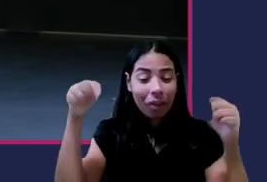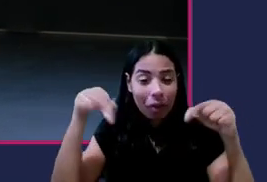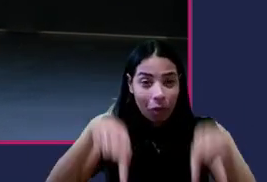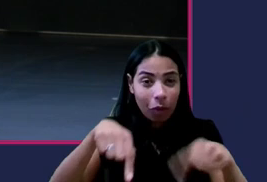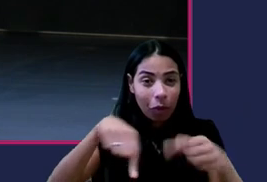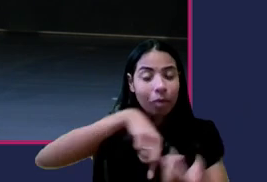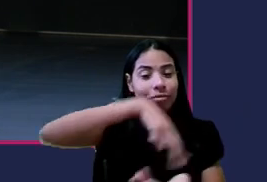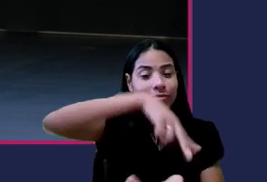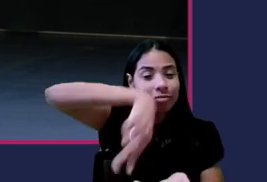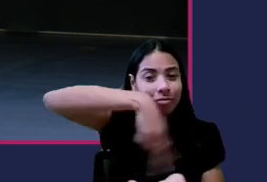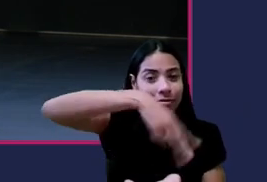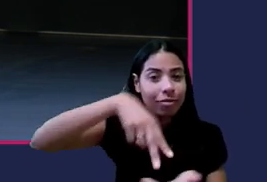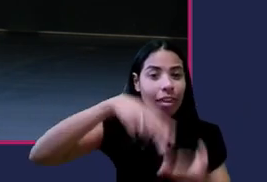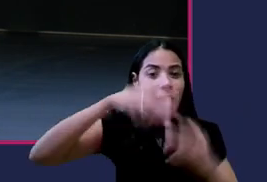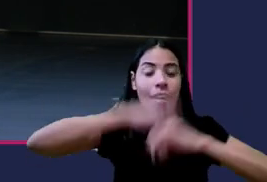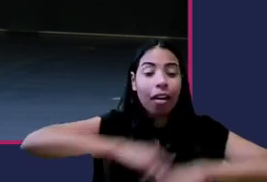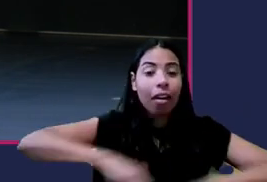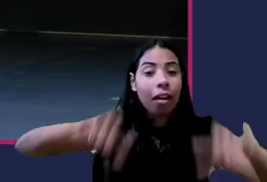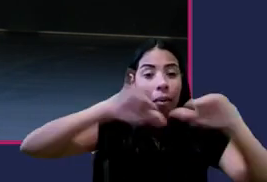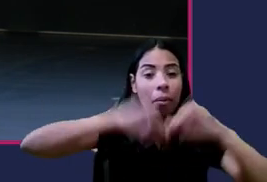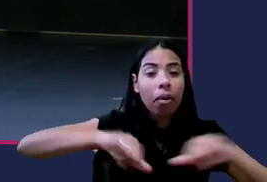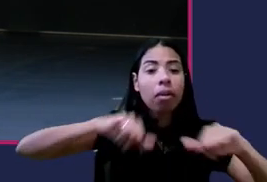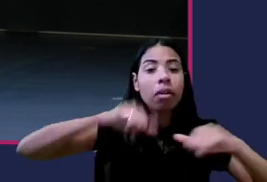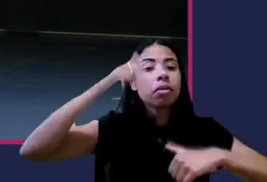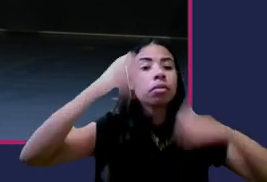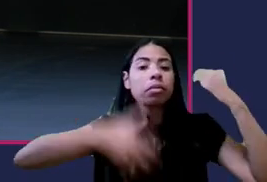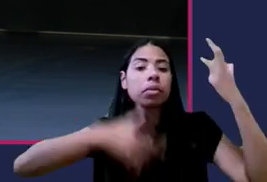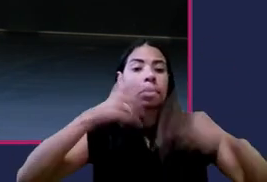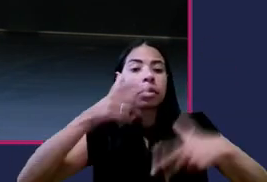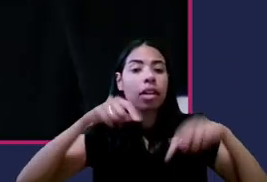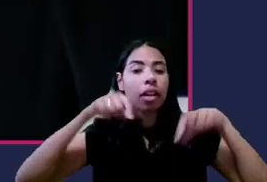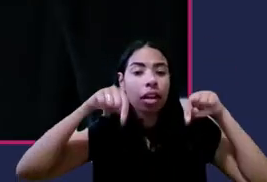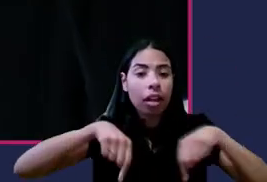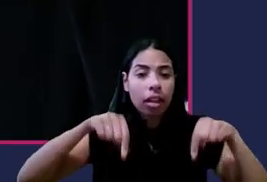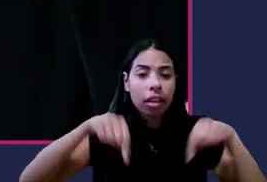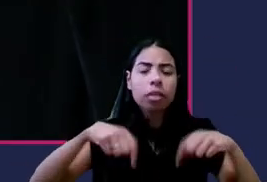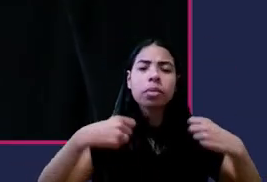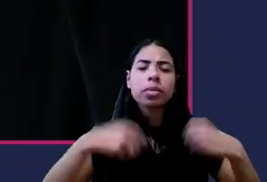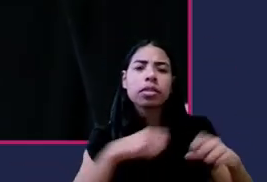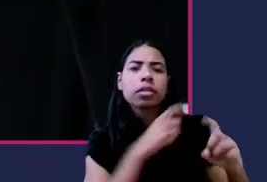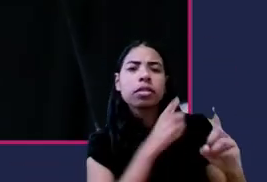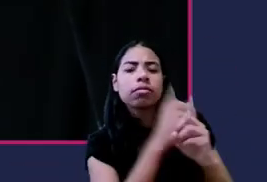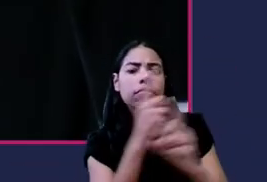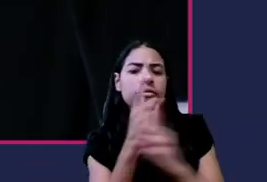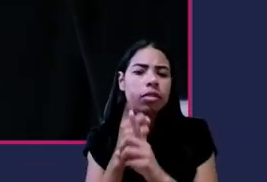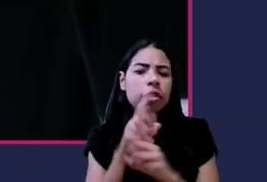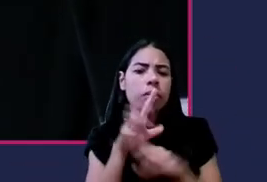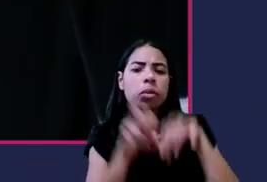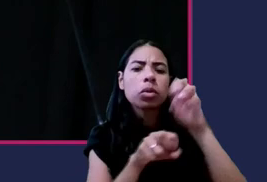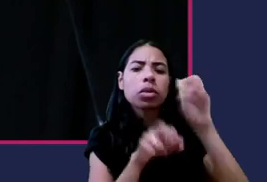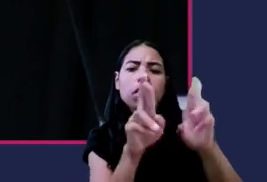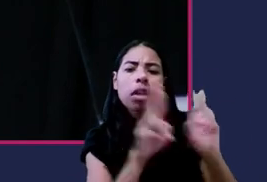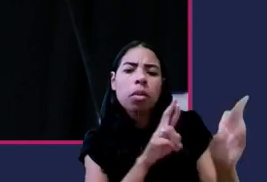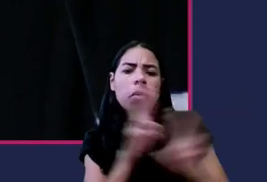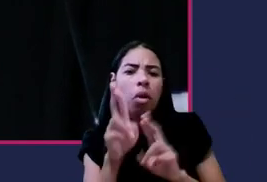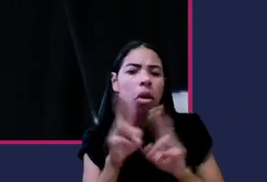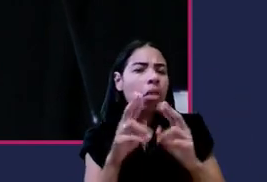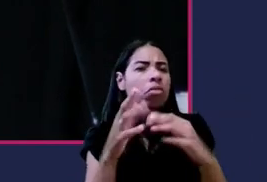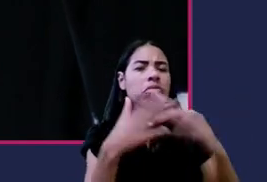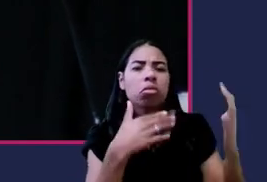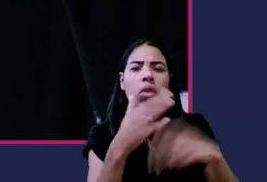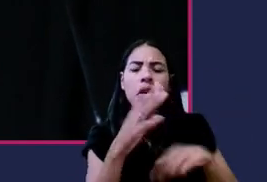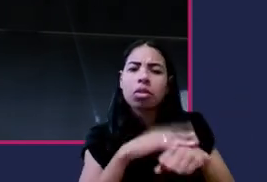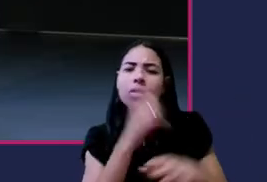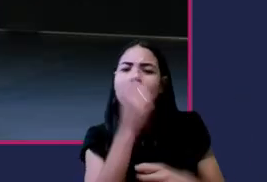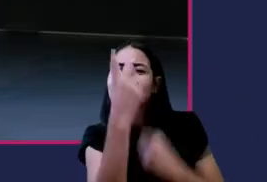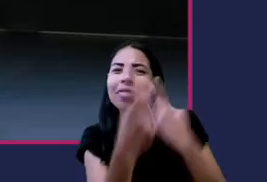Casa Hunter, que fala um pouco da vocação da instituição em buscar respostas e fornecer o abrigo a todo raro que procura ajuda. Mais uma vez, uma